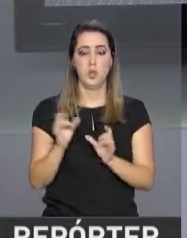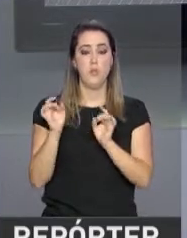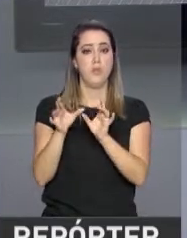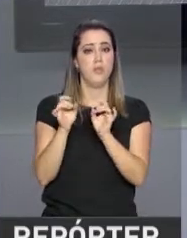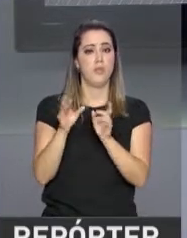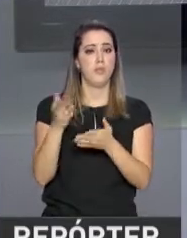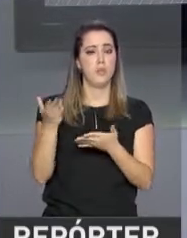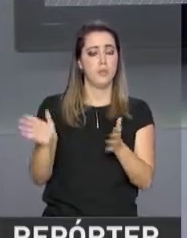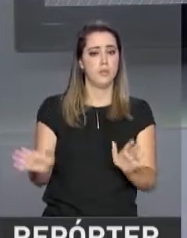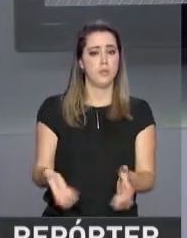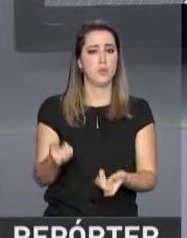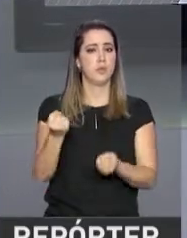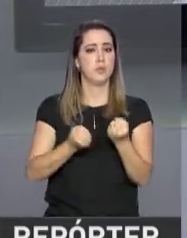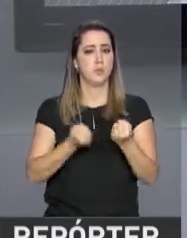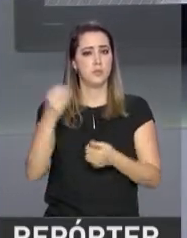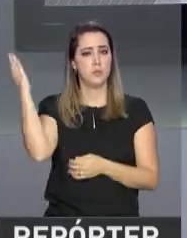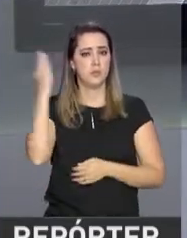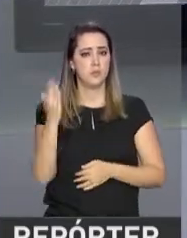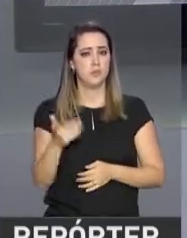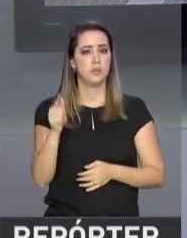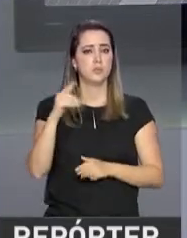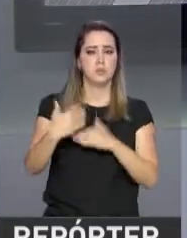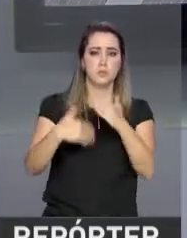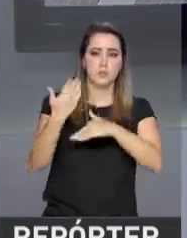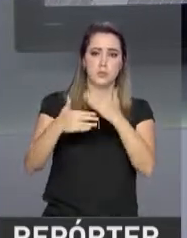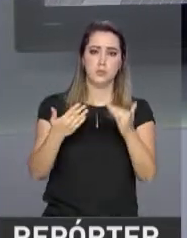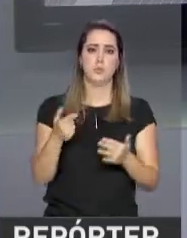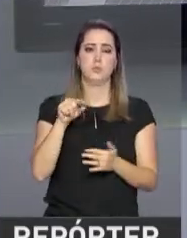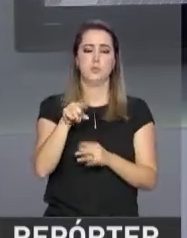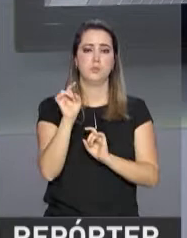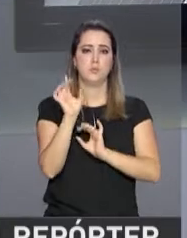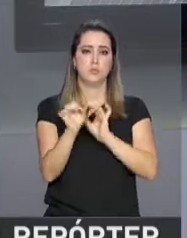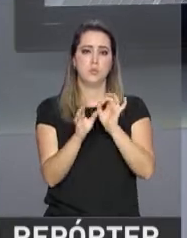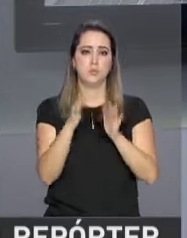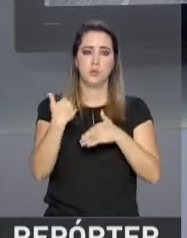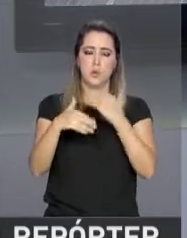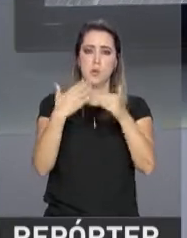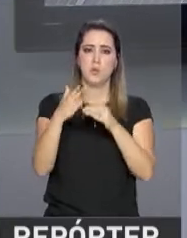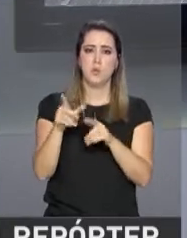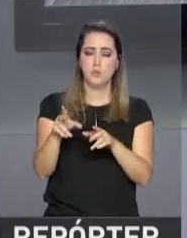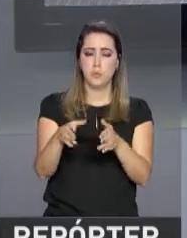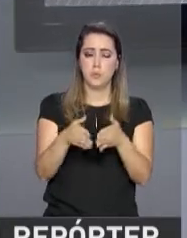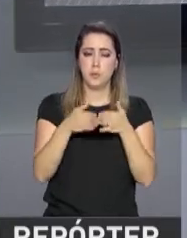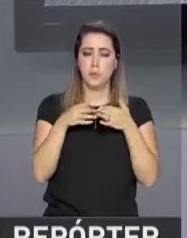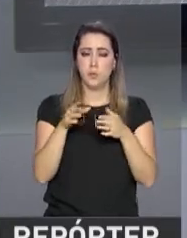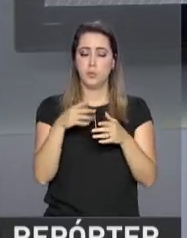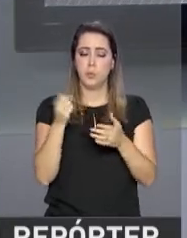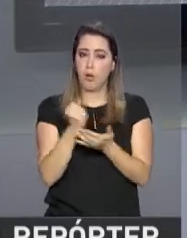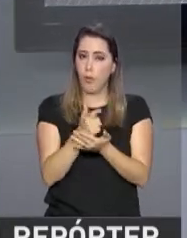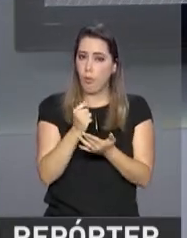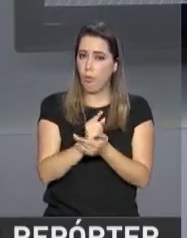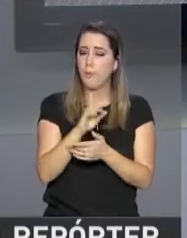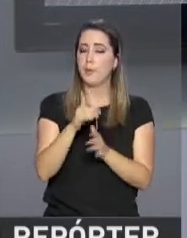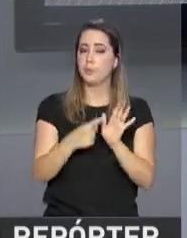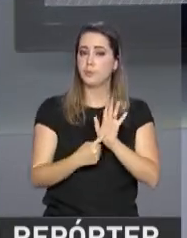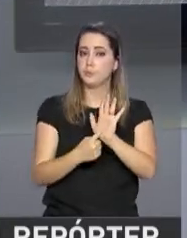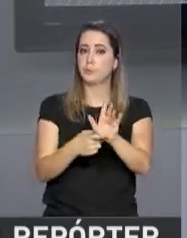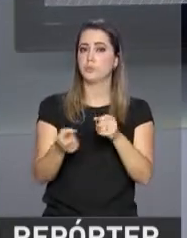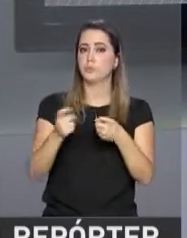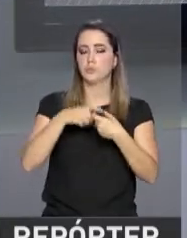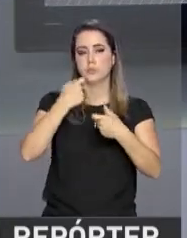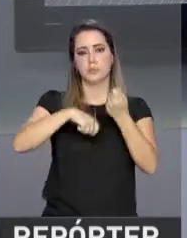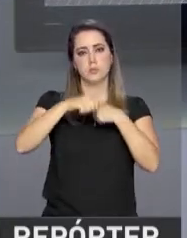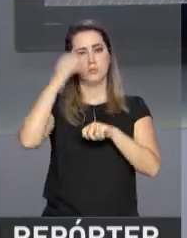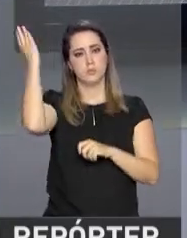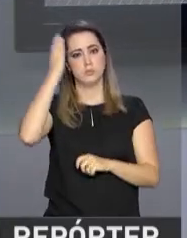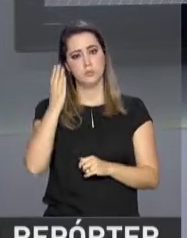produção de carros no Brasil em trajetória de crescimento. Segundo especialistas, o aumento na demanda é mais um dos indicadores da recuperação